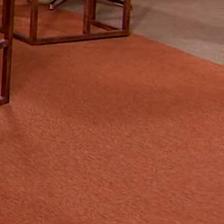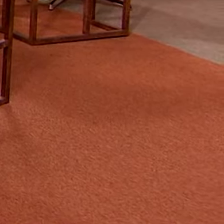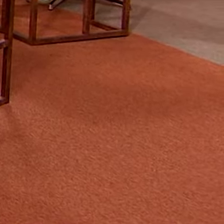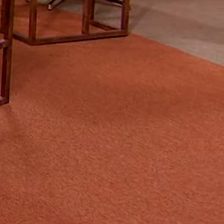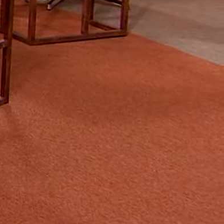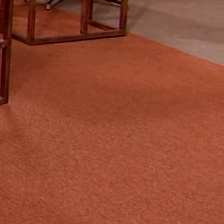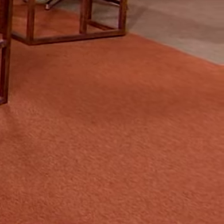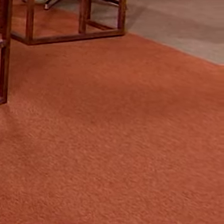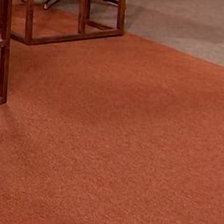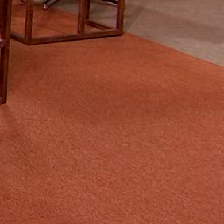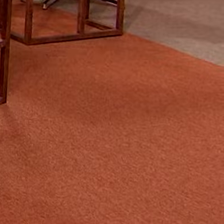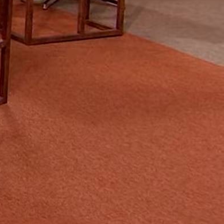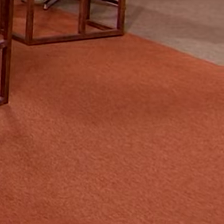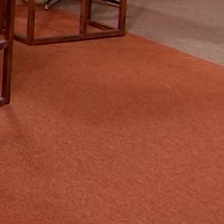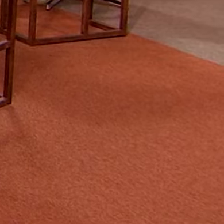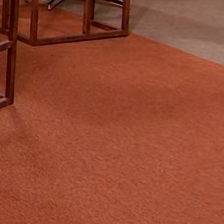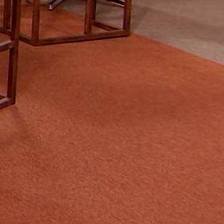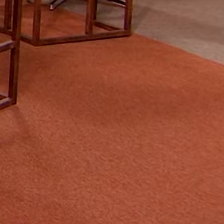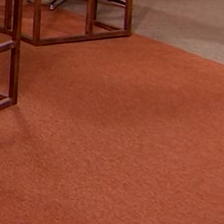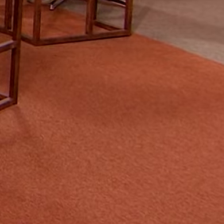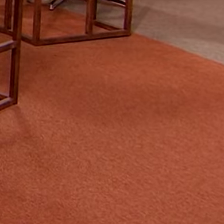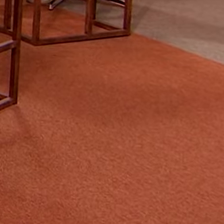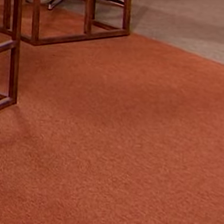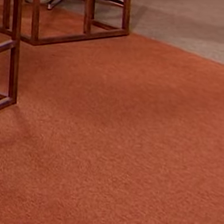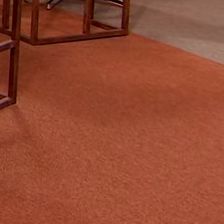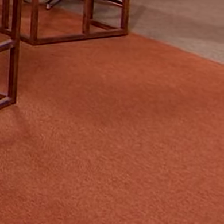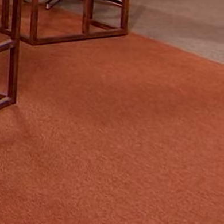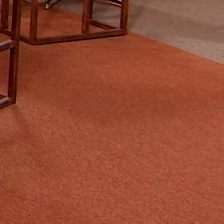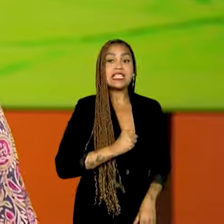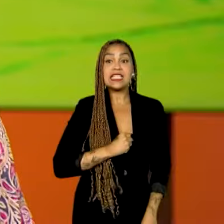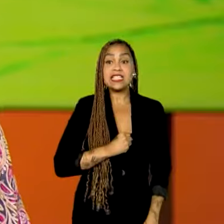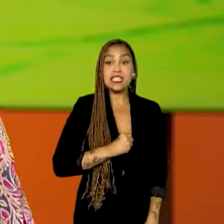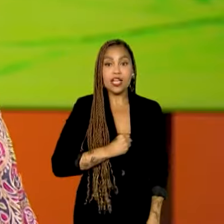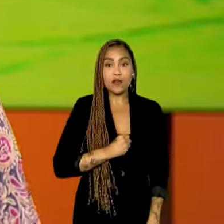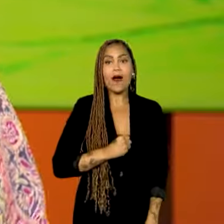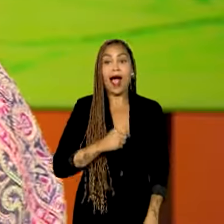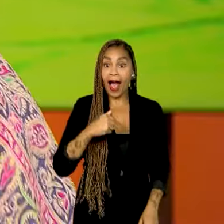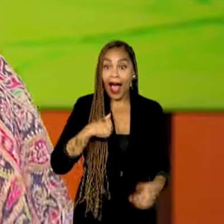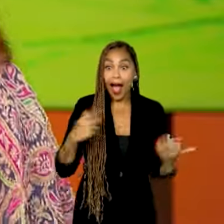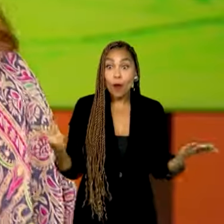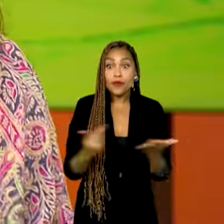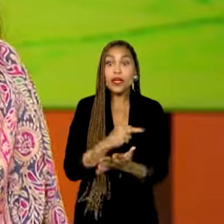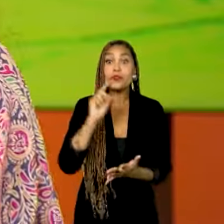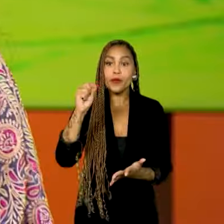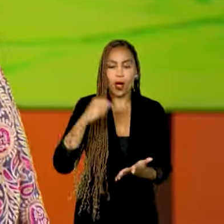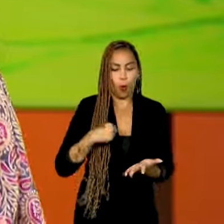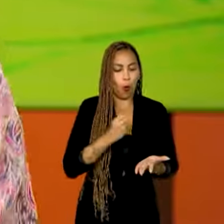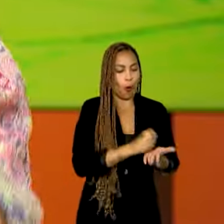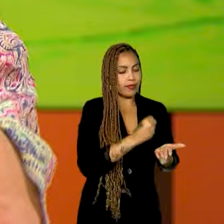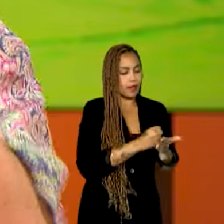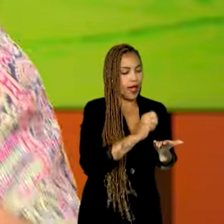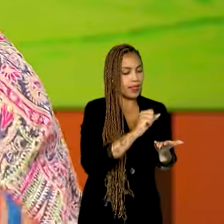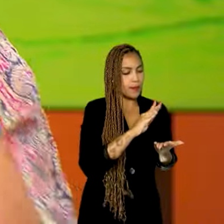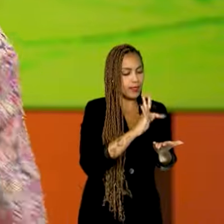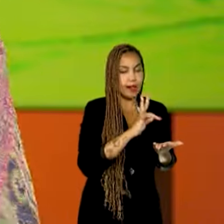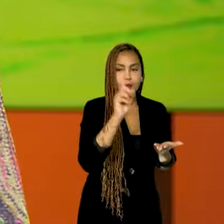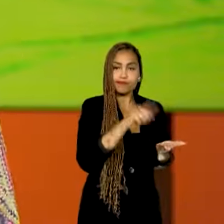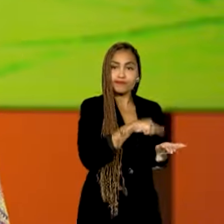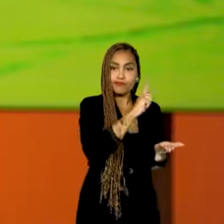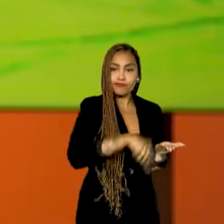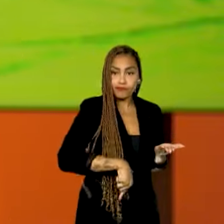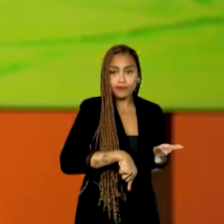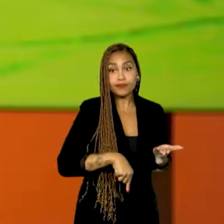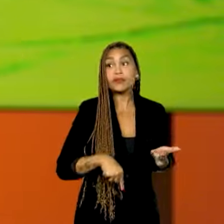você me traz a novela toda pronta... Então, eu tive que rescindir o contrato com o SBT e abrir um novo contrato feito